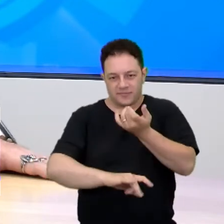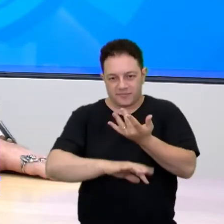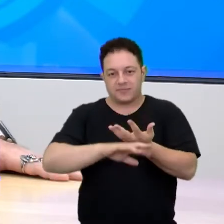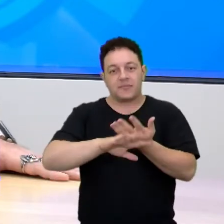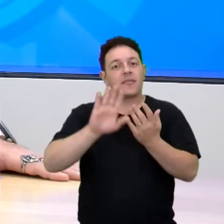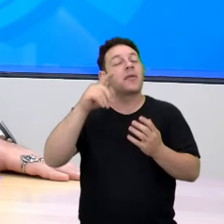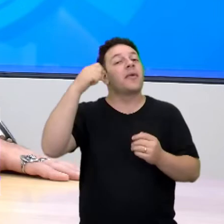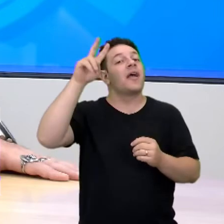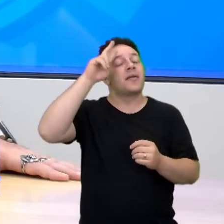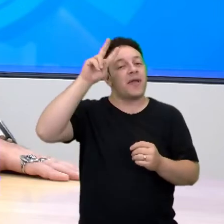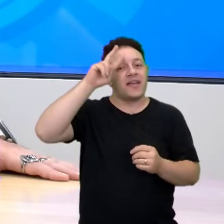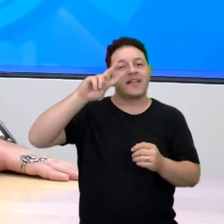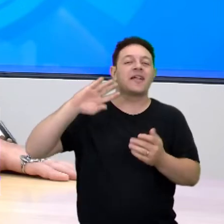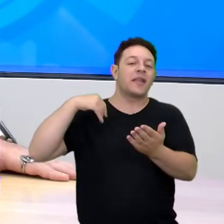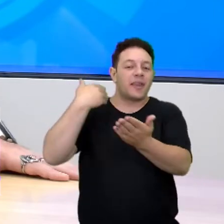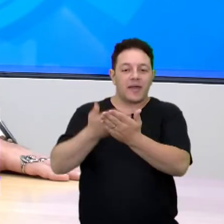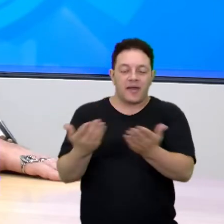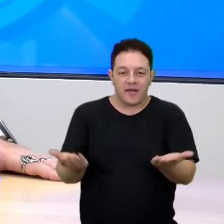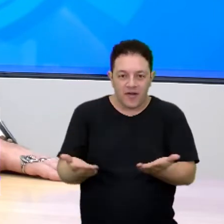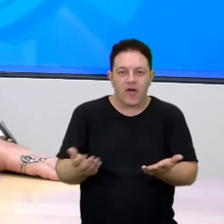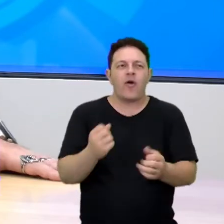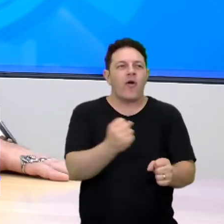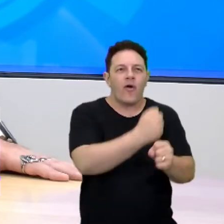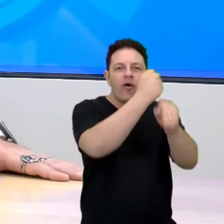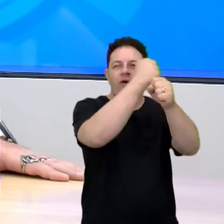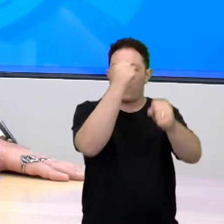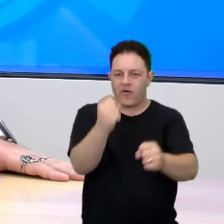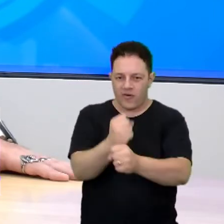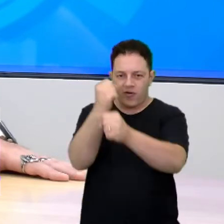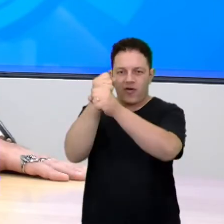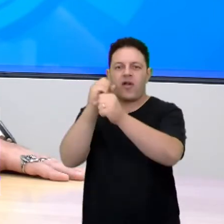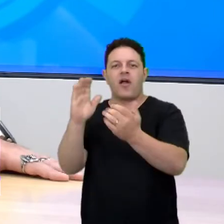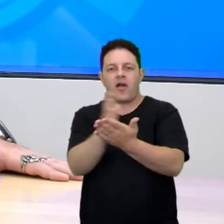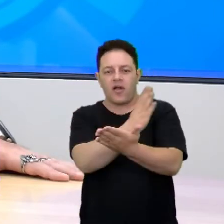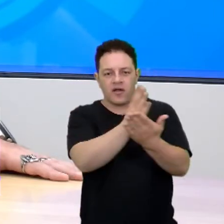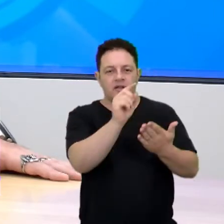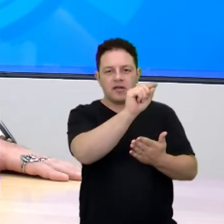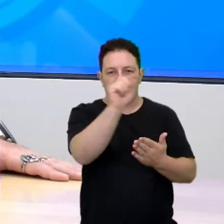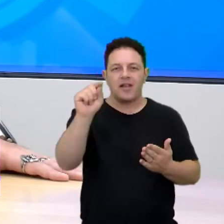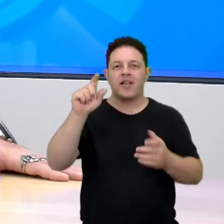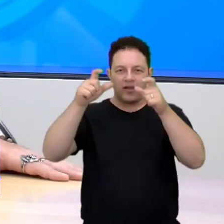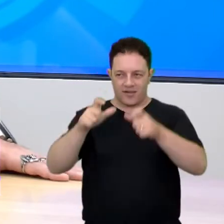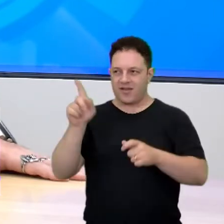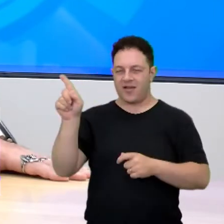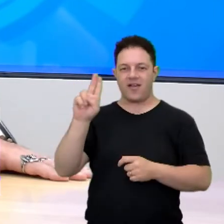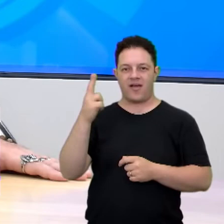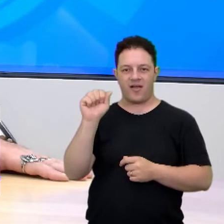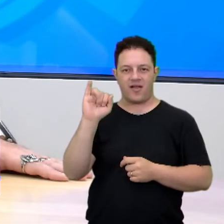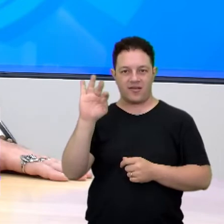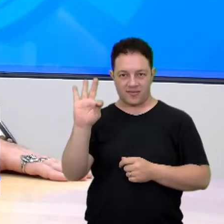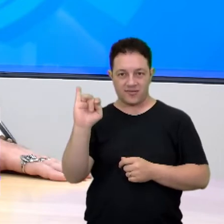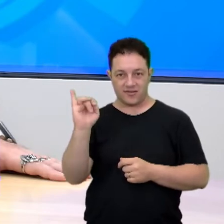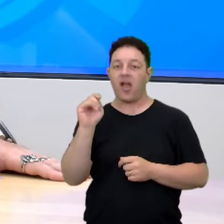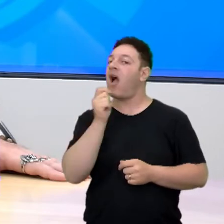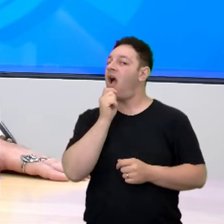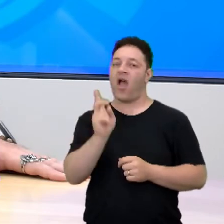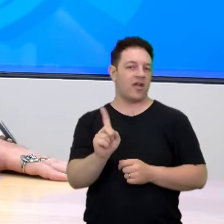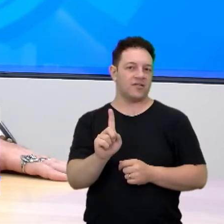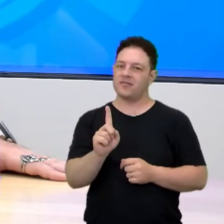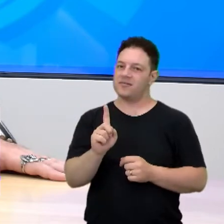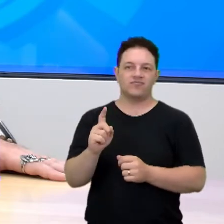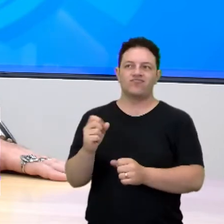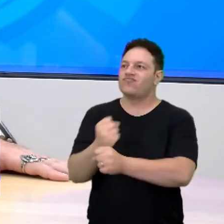até hoje, né, as construções aí, uma parte das construções do Haiti ainda não foram recuperadas, né?